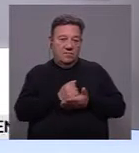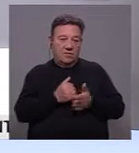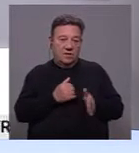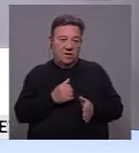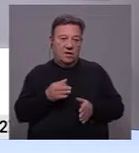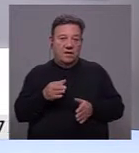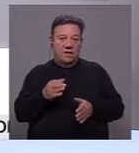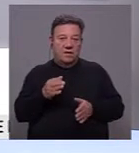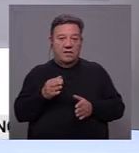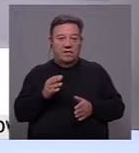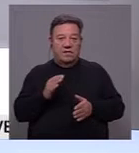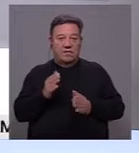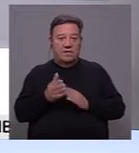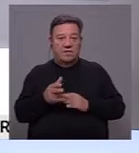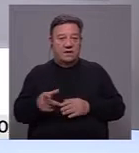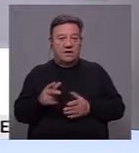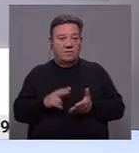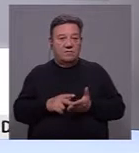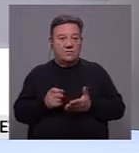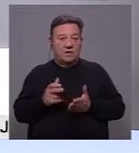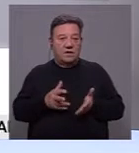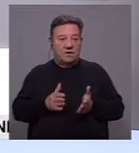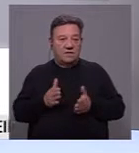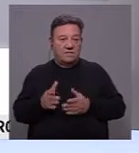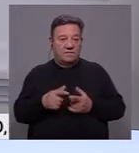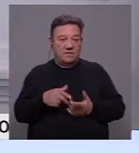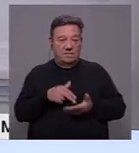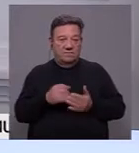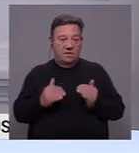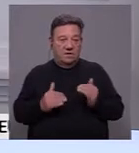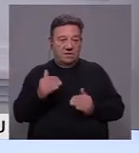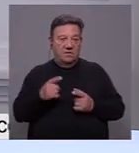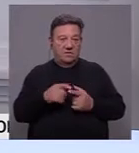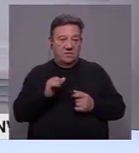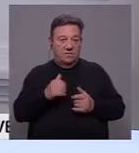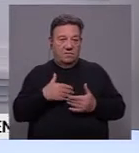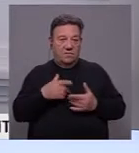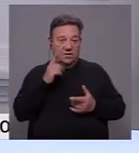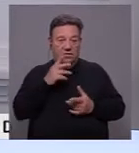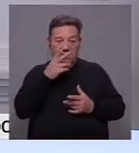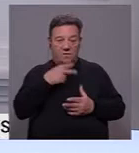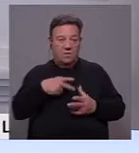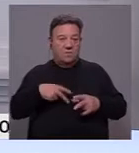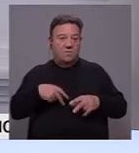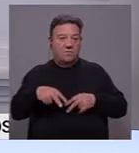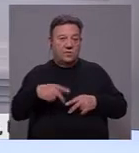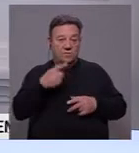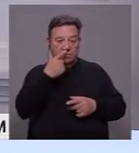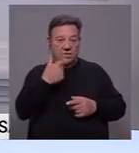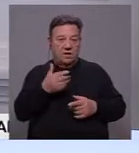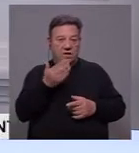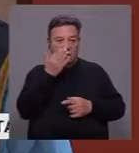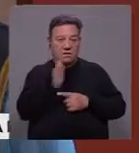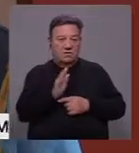direita numa posição mais avançada. Pela postura elevada do peito, a modelo transmite uma atitude